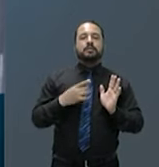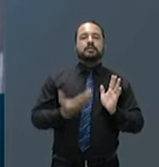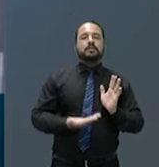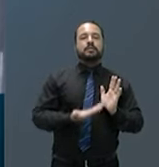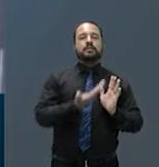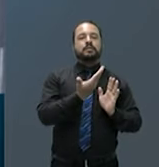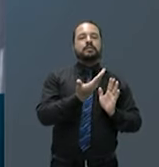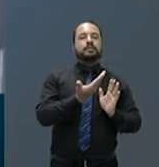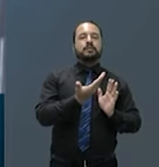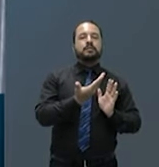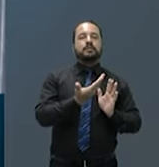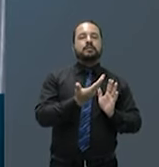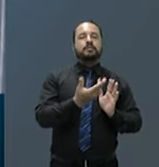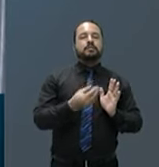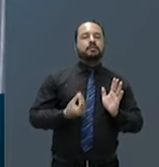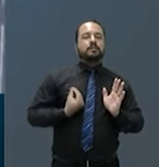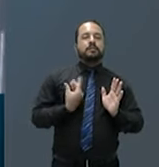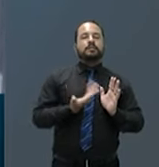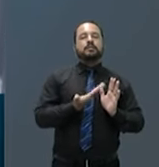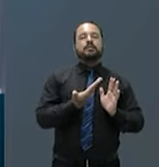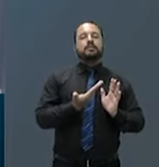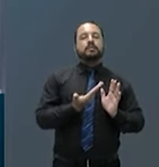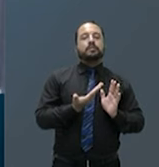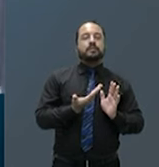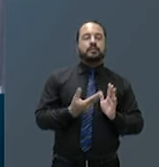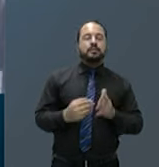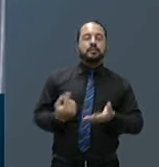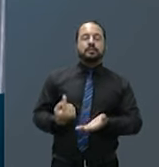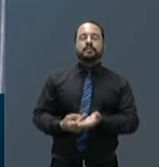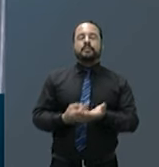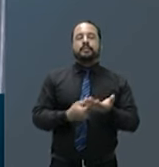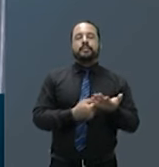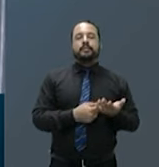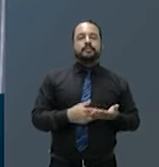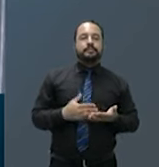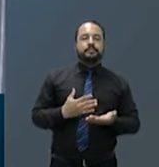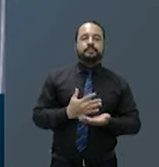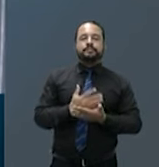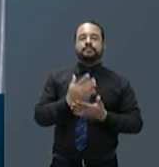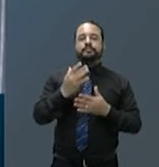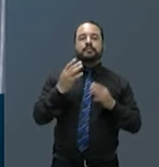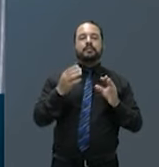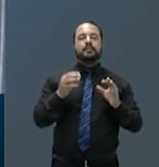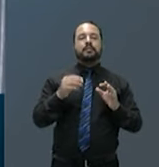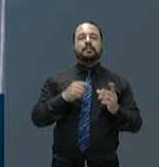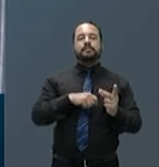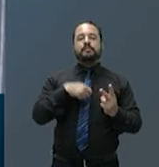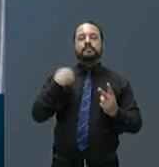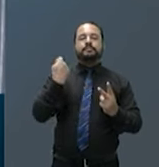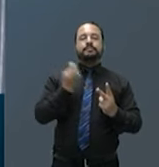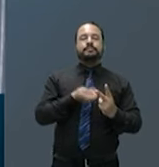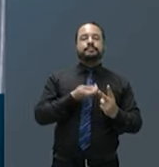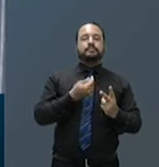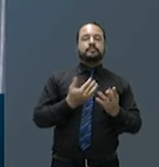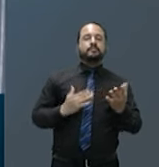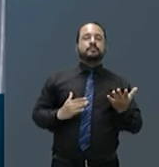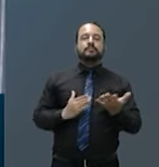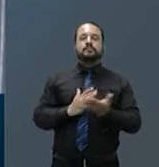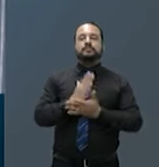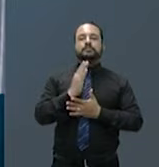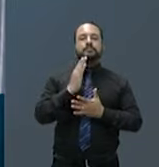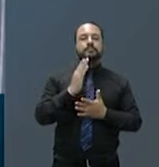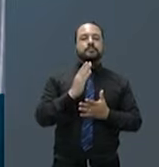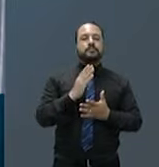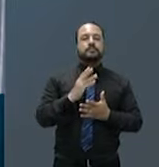sim, somente teve o condão de permitir que as partes comprovassem existência